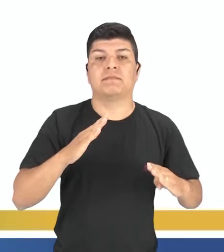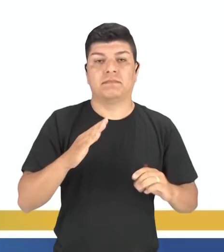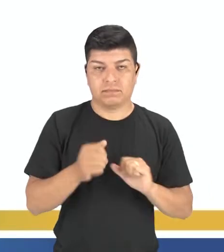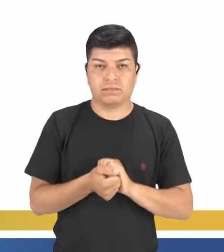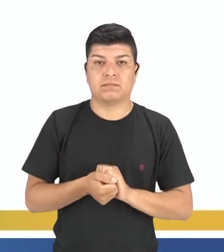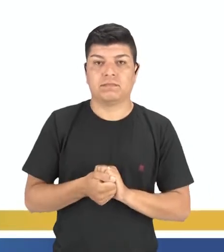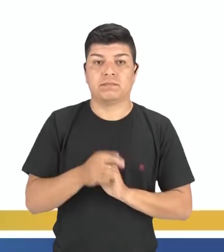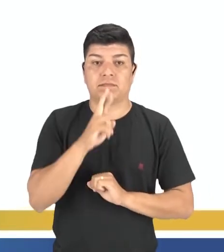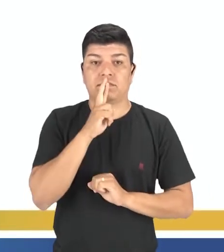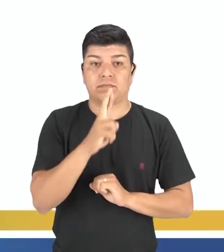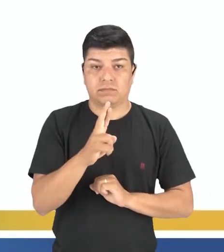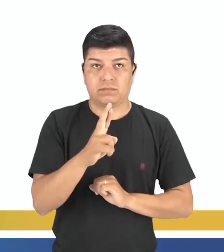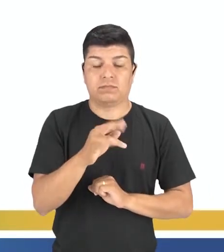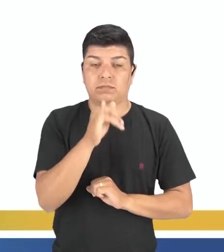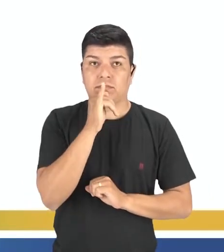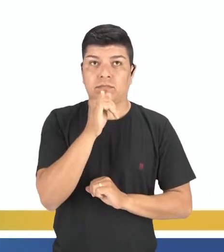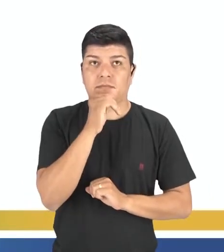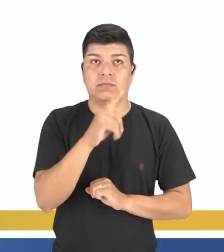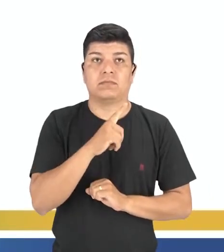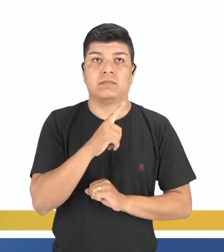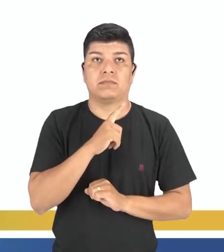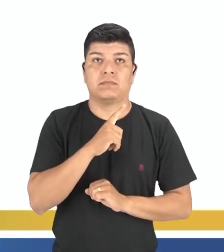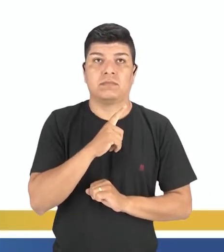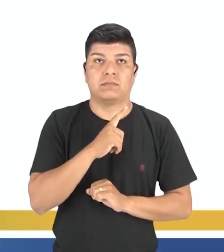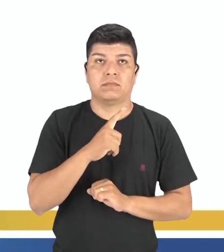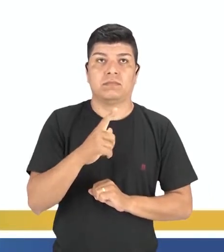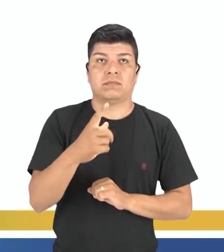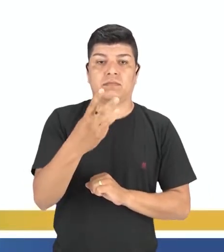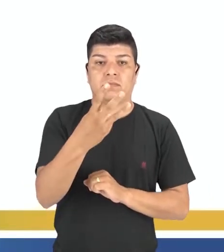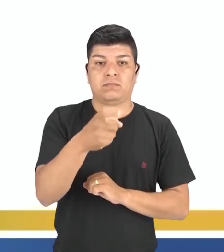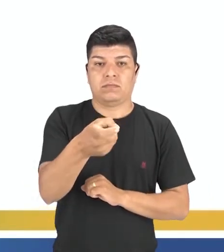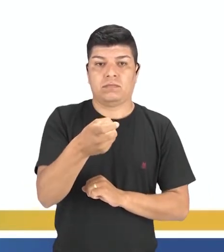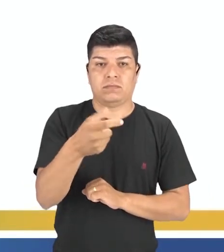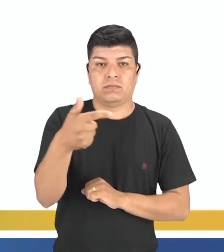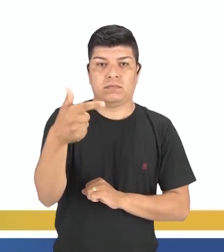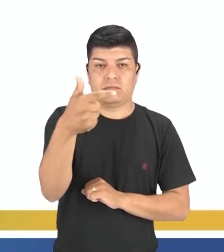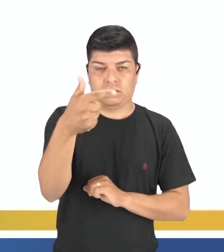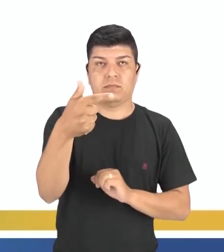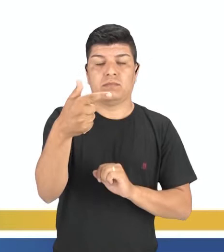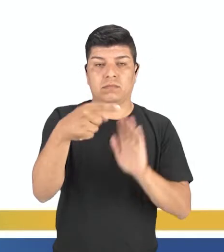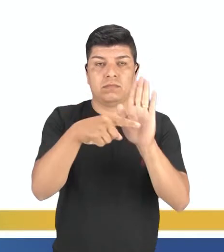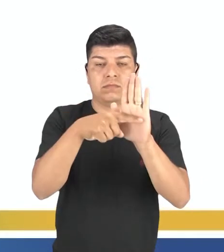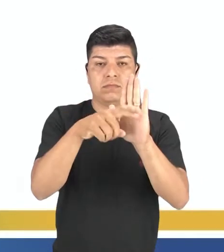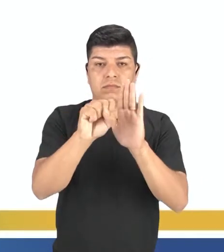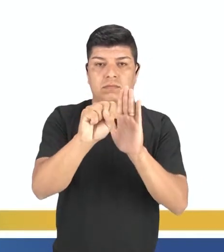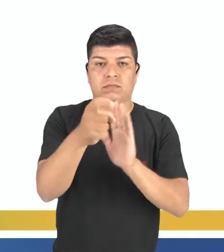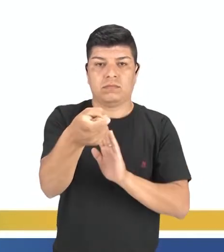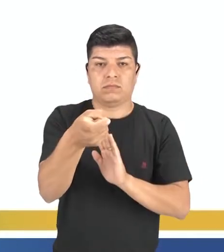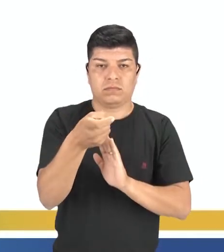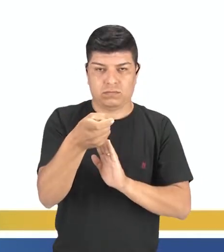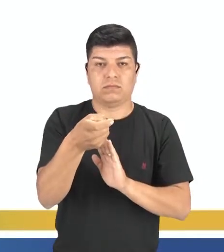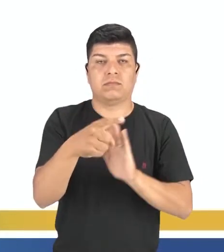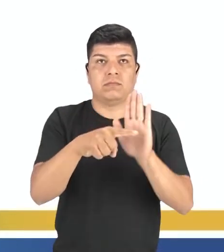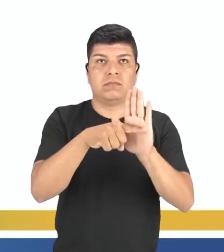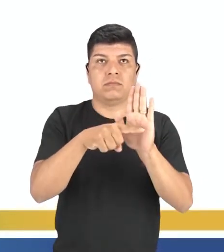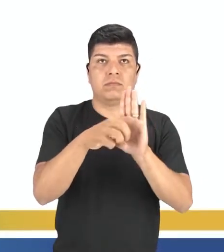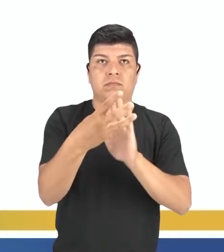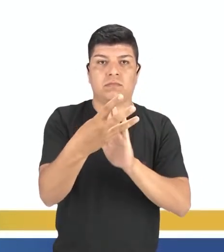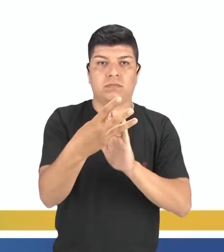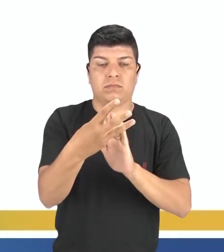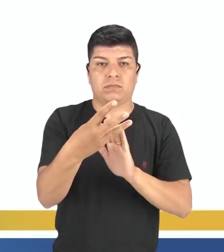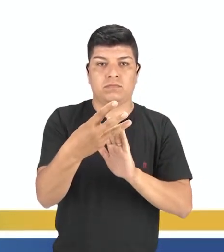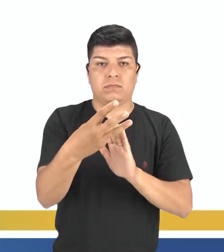vamos resolver o exemplo onde temos a inequação 3x² menos 8x menos